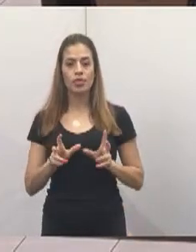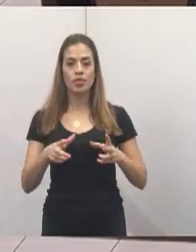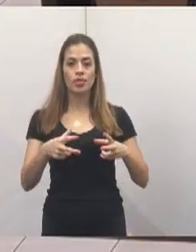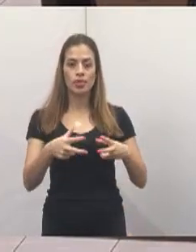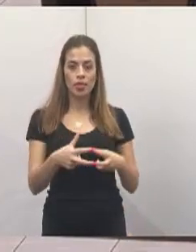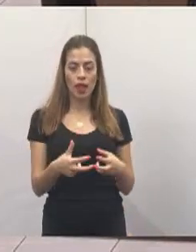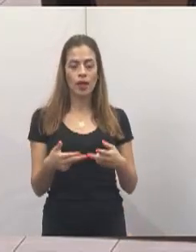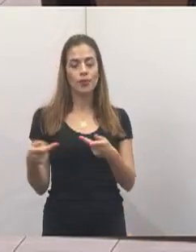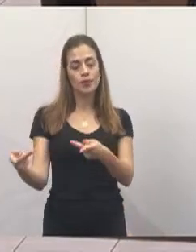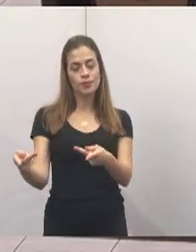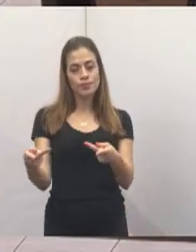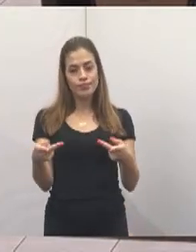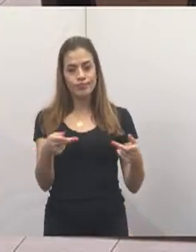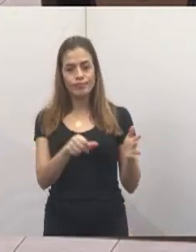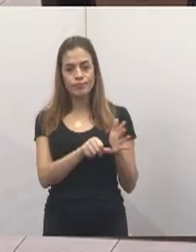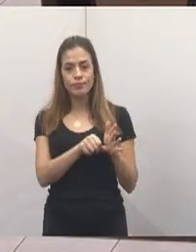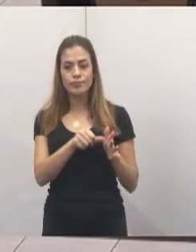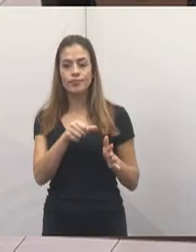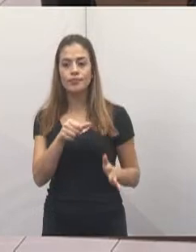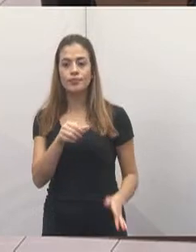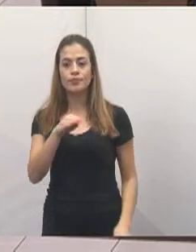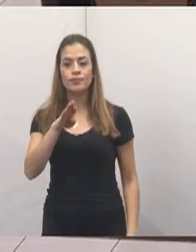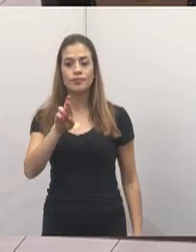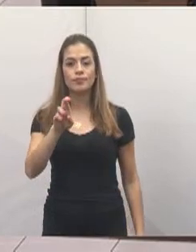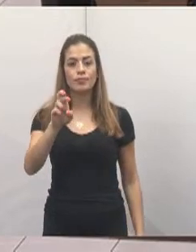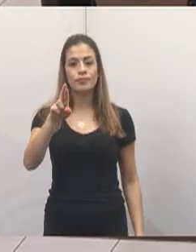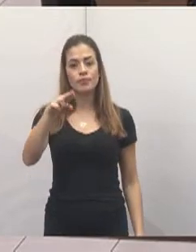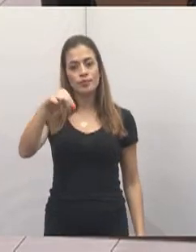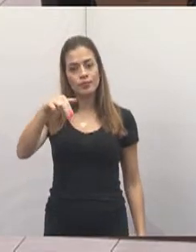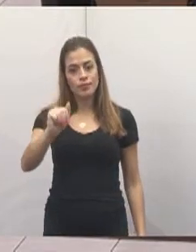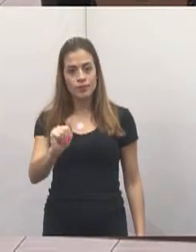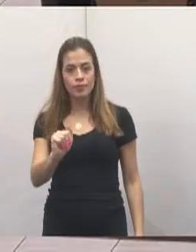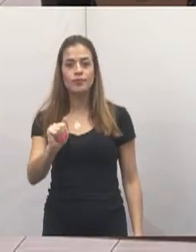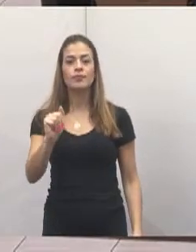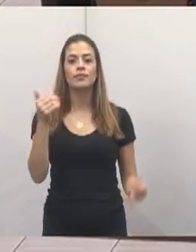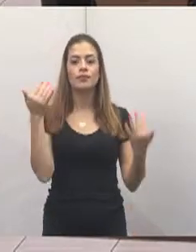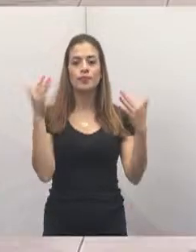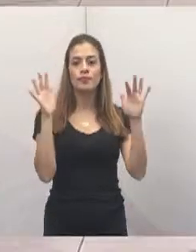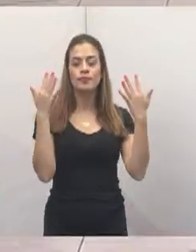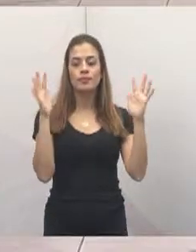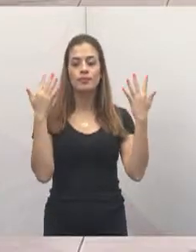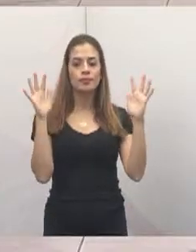convidamos, primeiramente, doutora Bruna Patrocínio Santos Pereira.